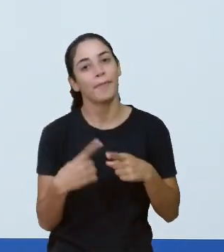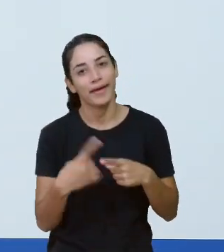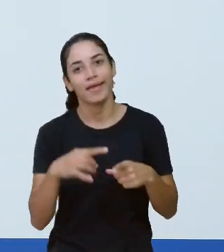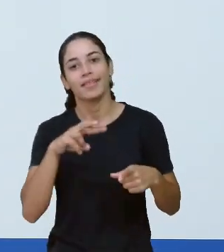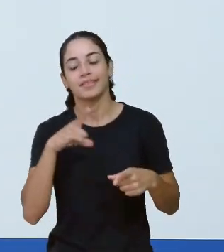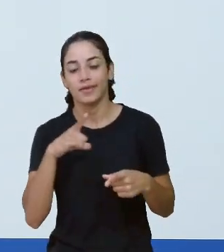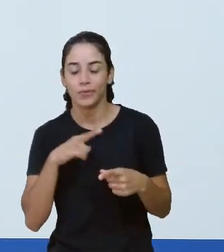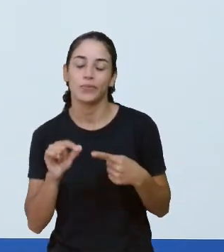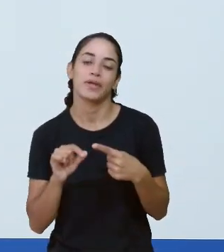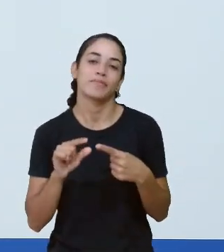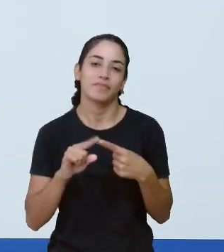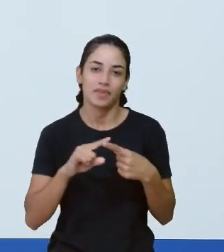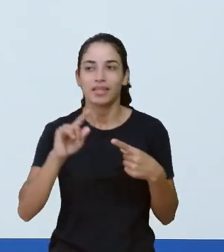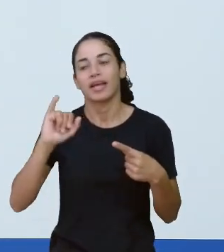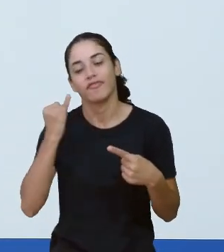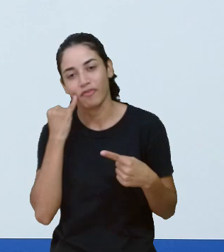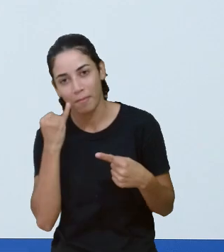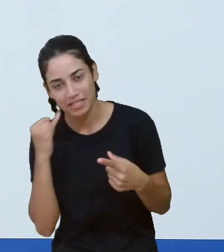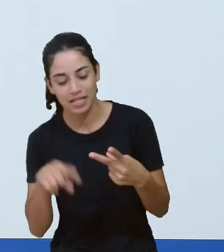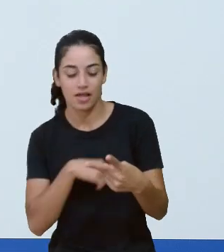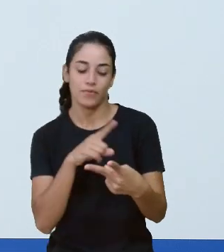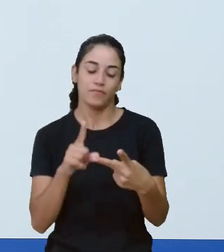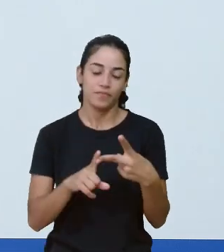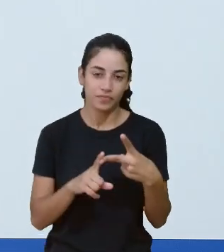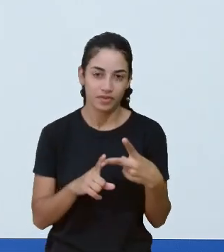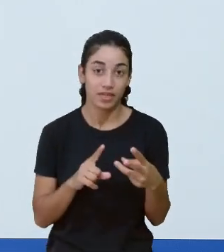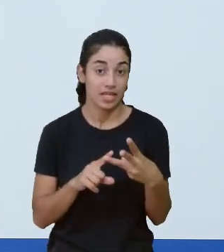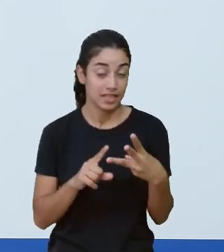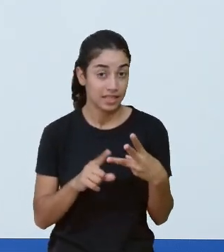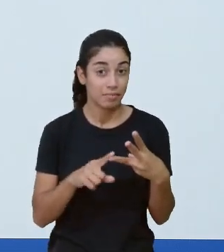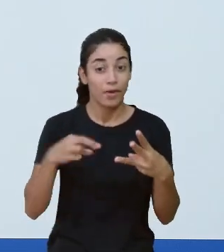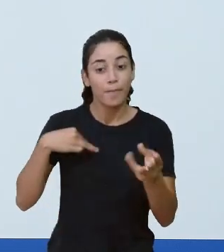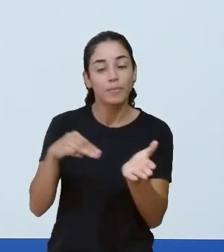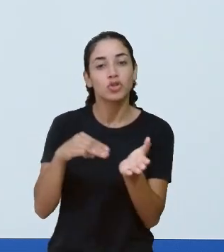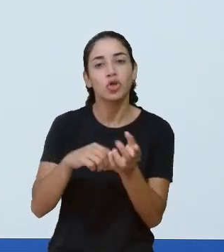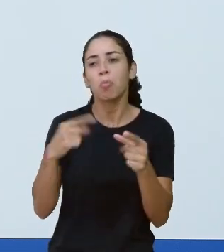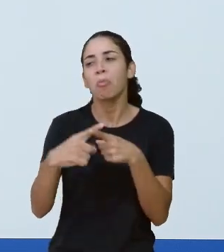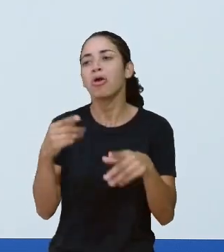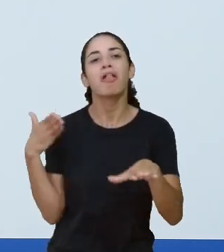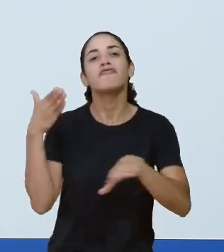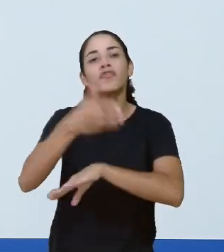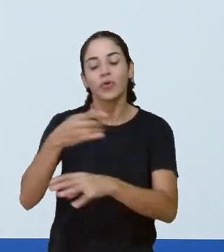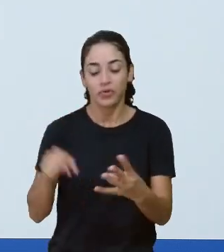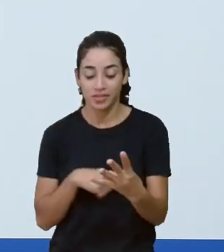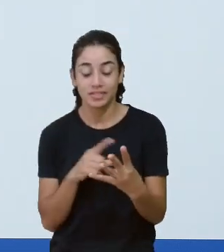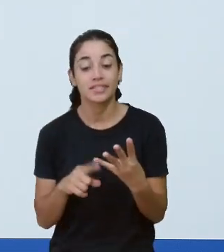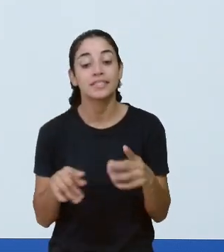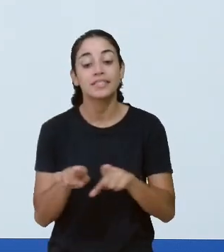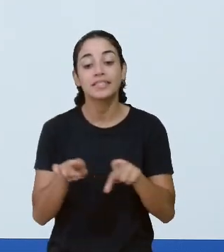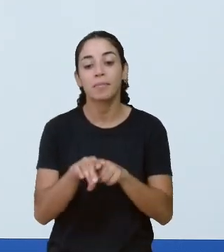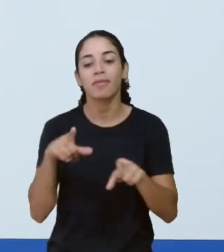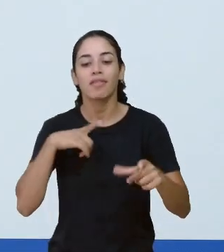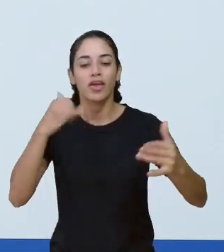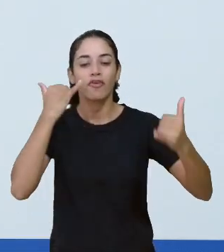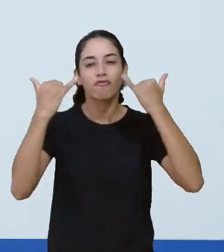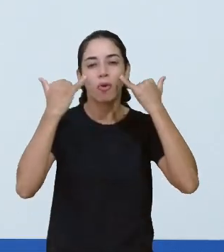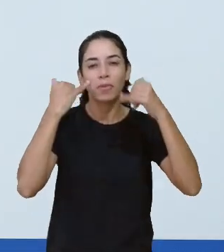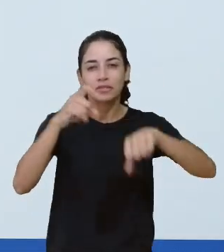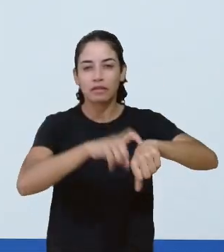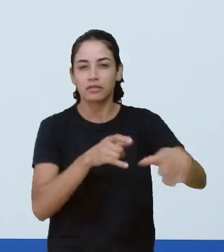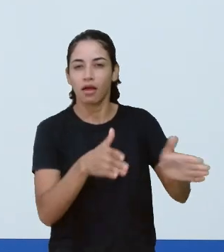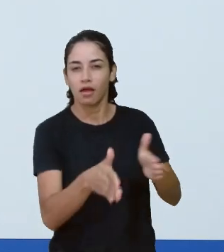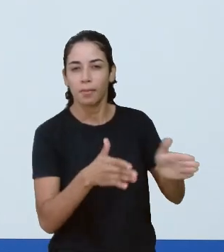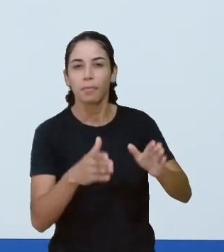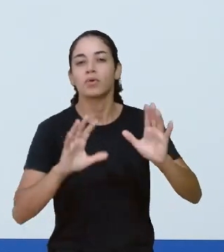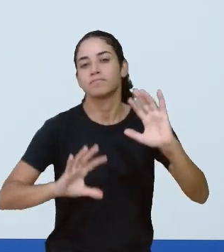trazer informações históricas, vai dizer quais foram os motivos que levaram ela e também vai dar informações sobre o